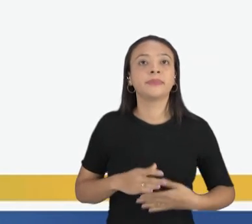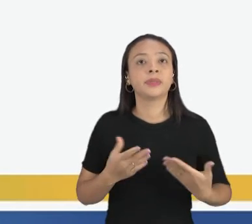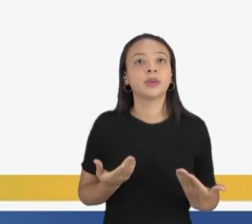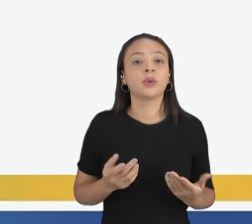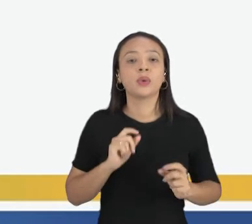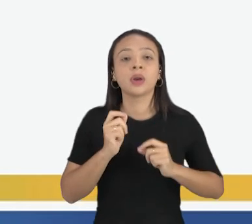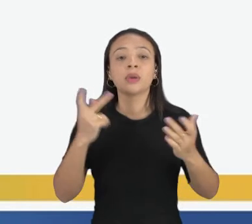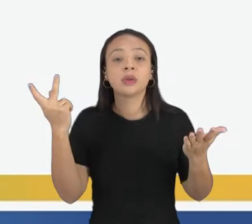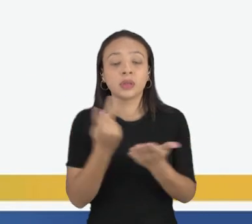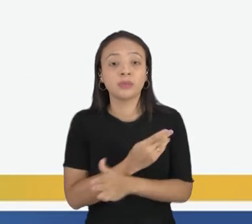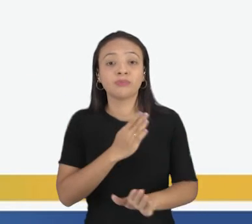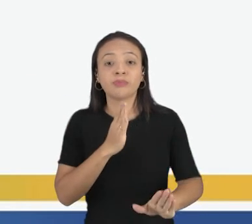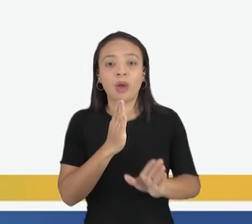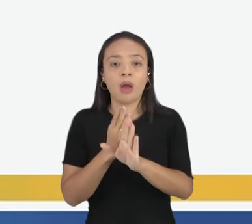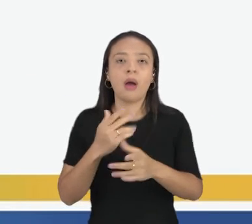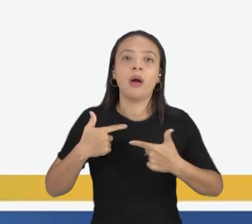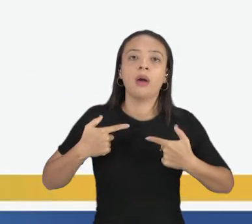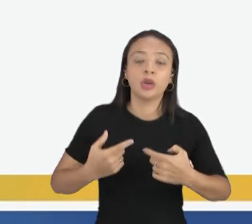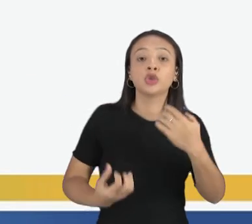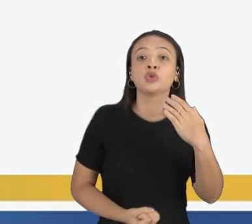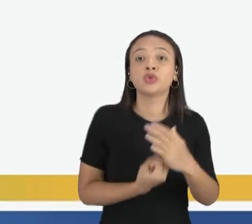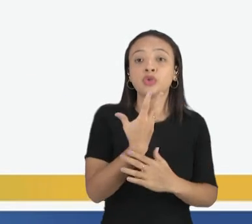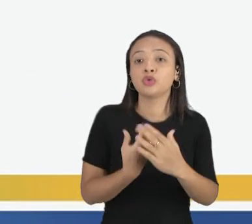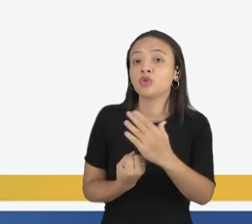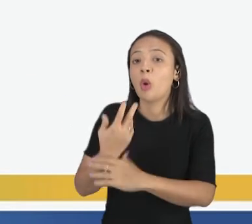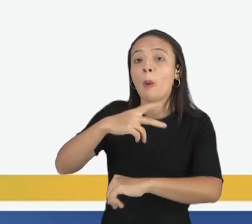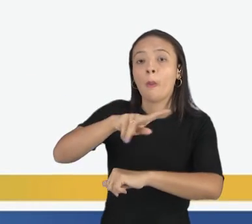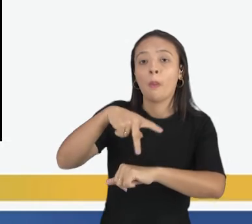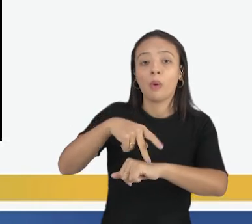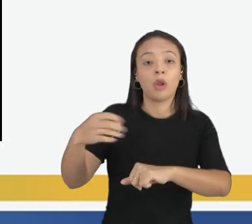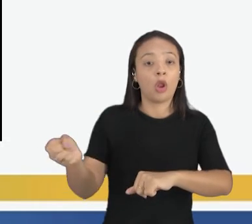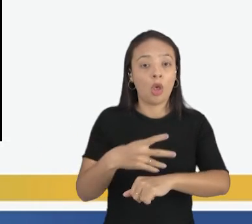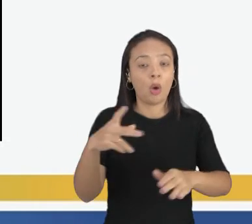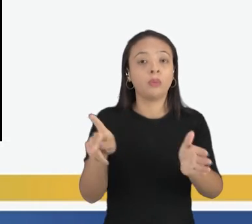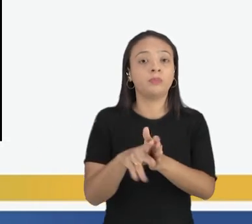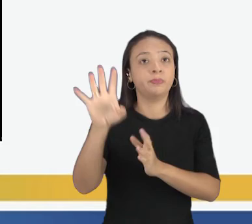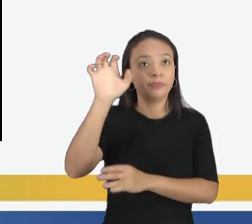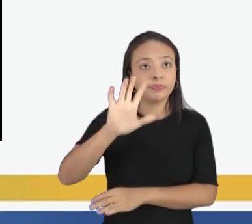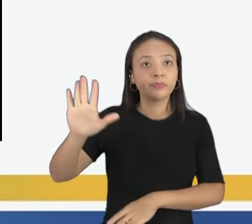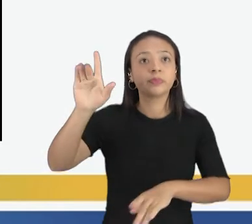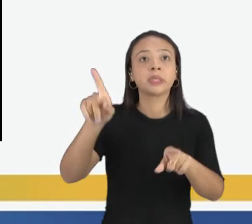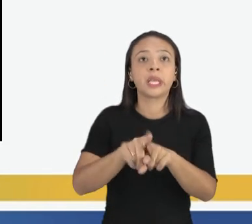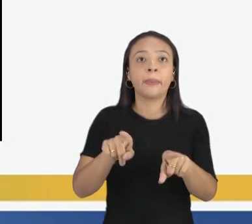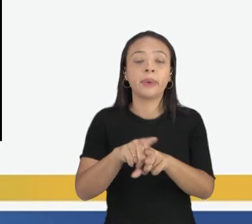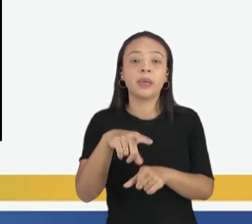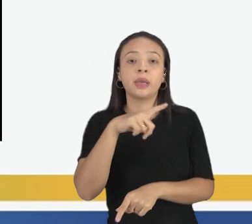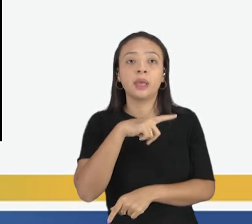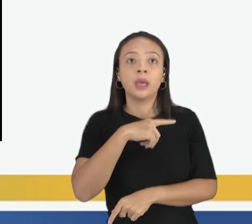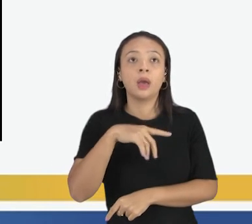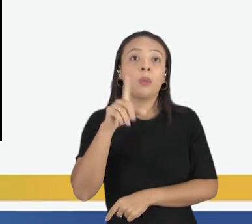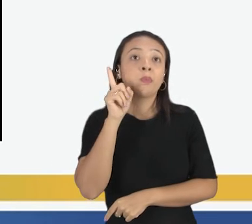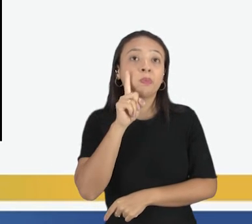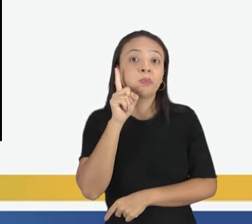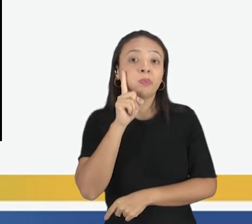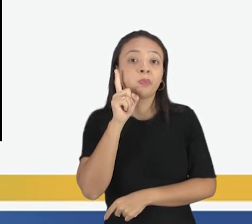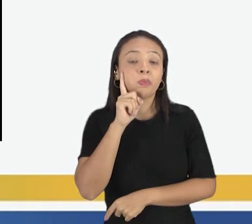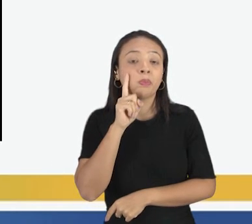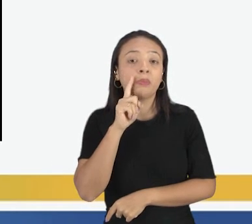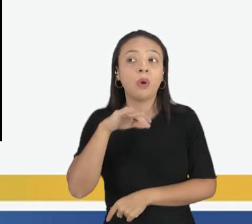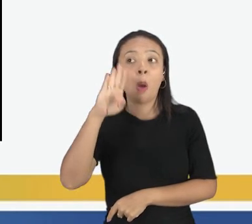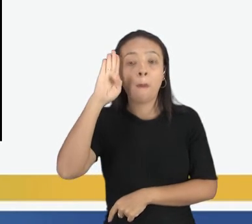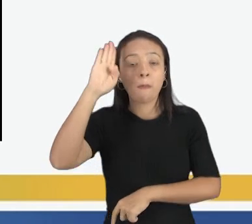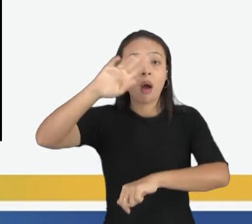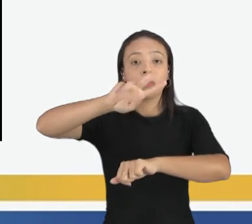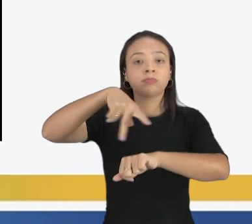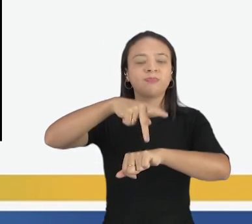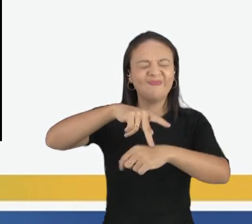da guerra? A gente tem o surgimento de novos países, né, na Europa. A gente tem, como eu disse, os Estados Unidos aí como uma potência